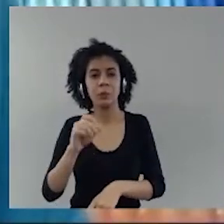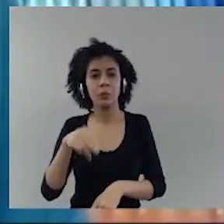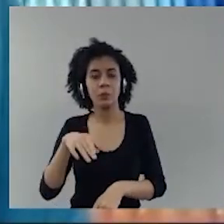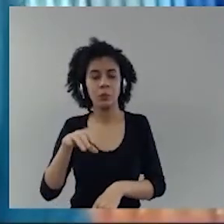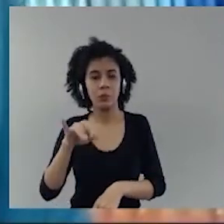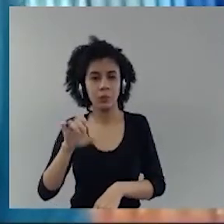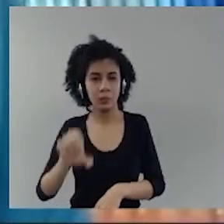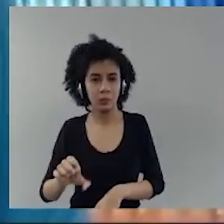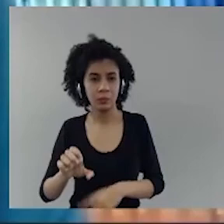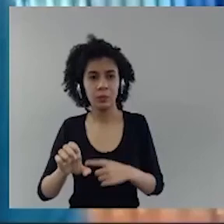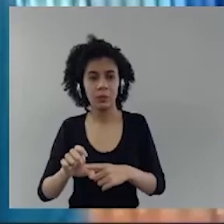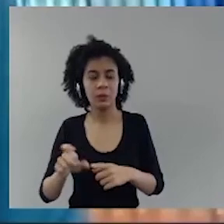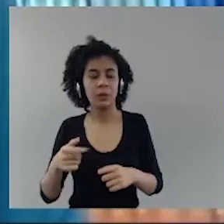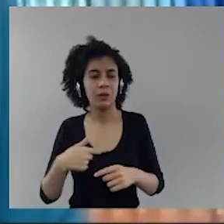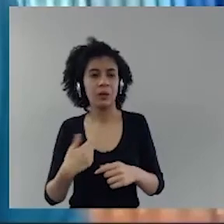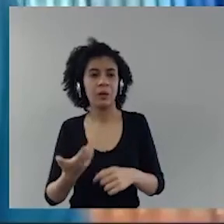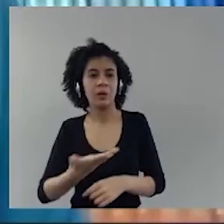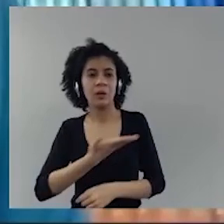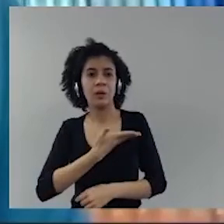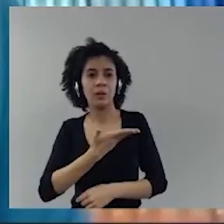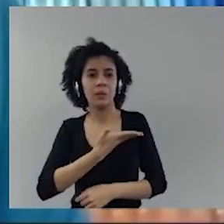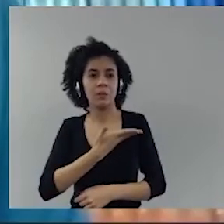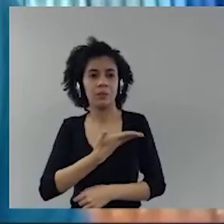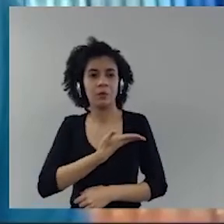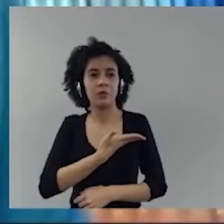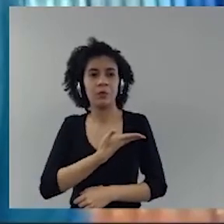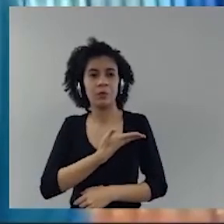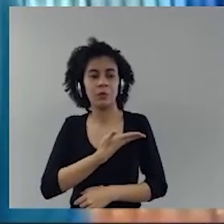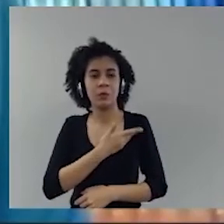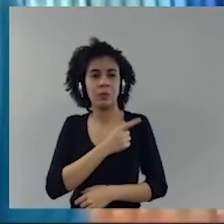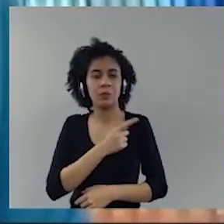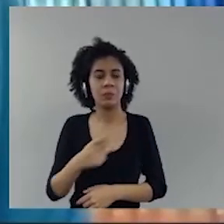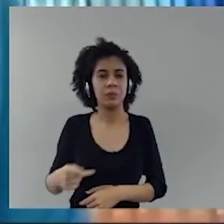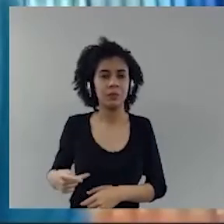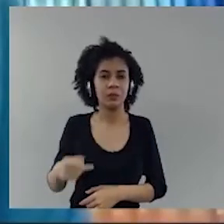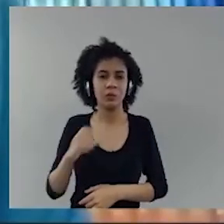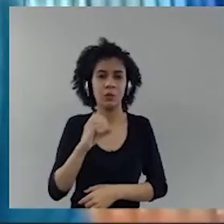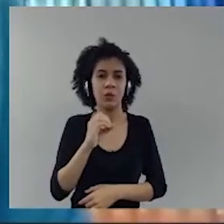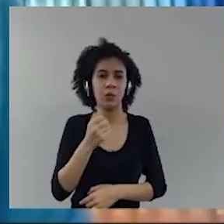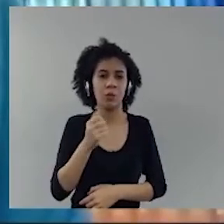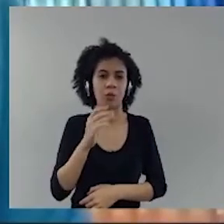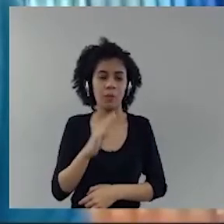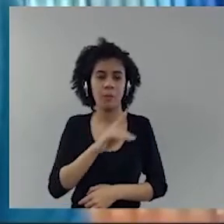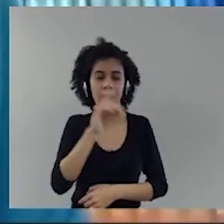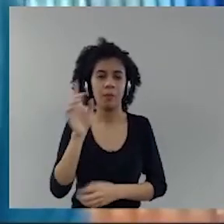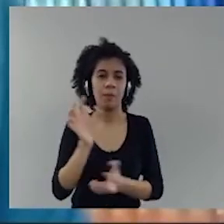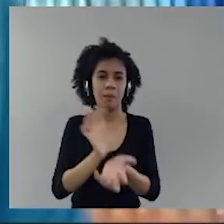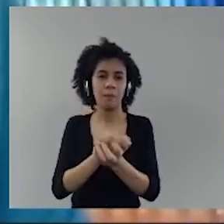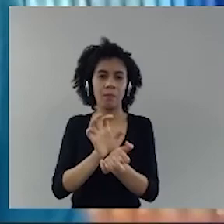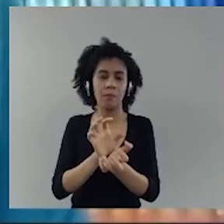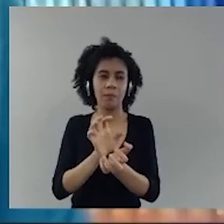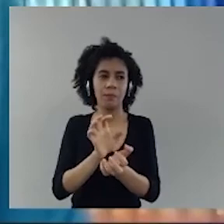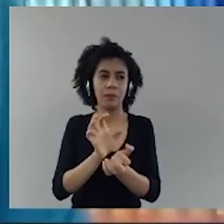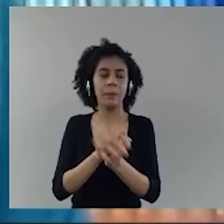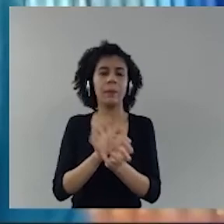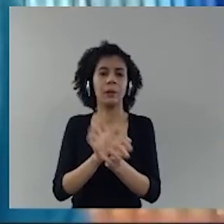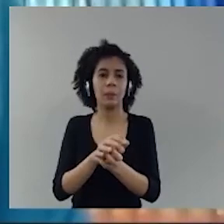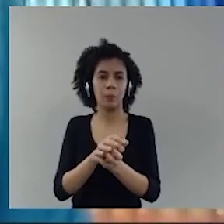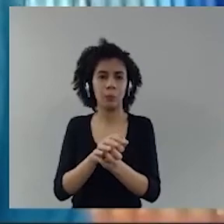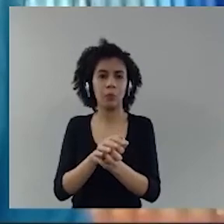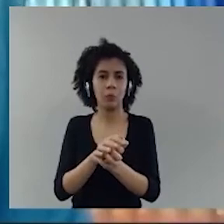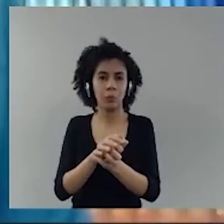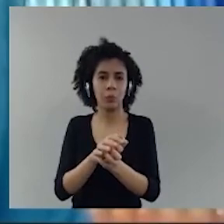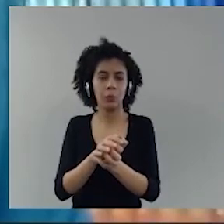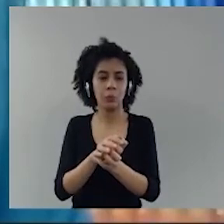roni pras e foi meu colega de presidente então da oab de pernambuco que o atual diretor-geral